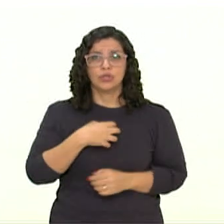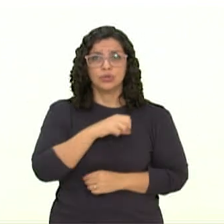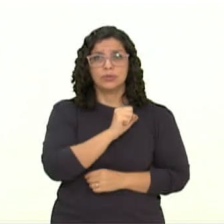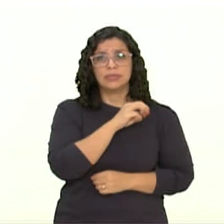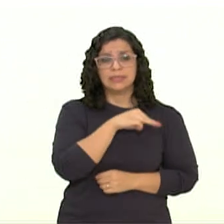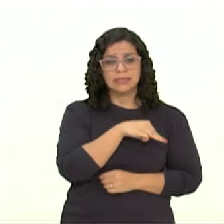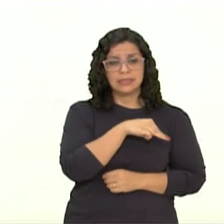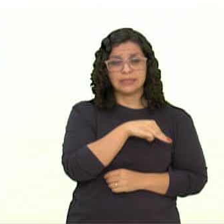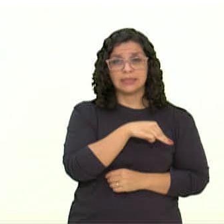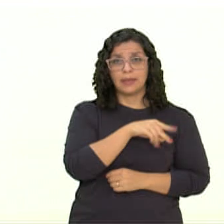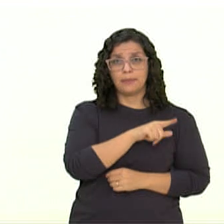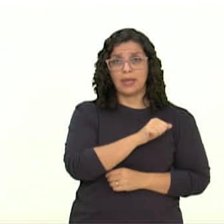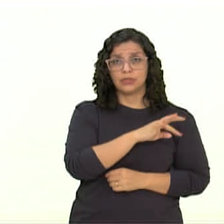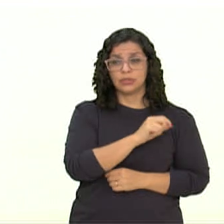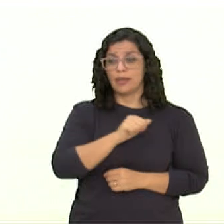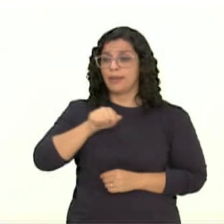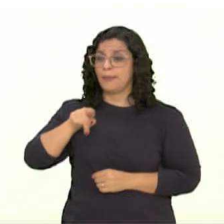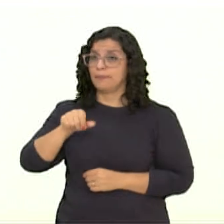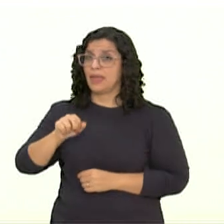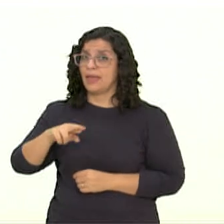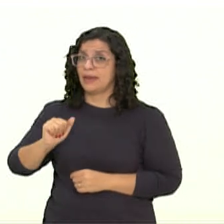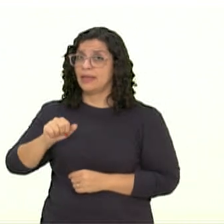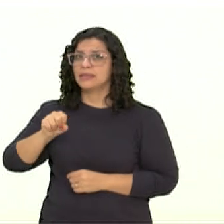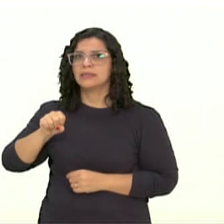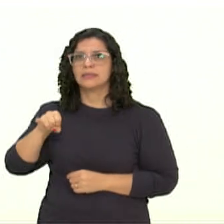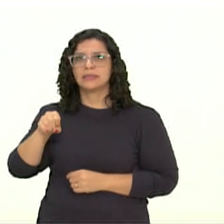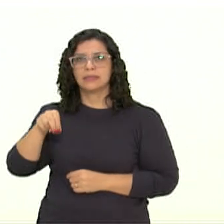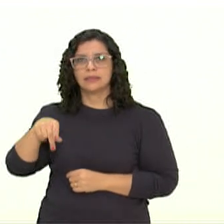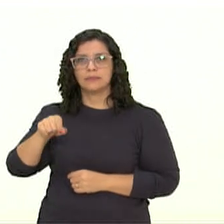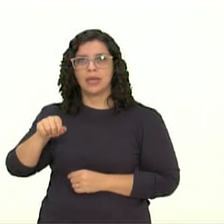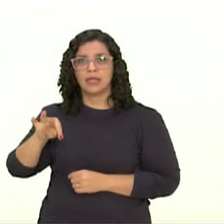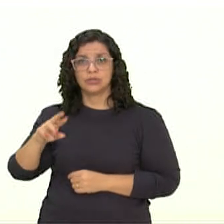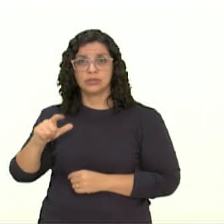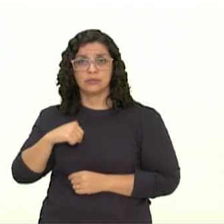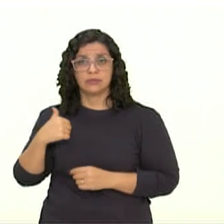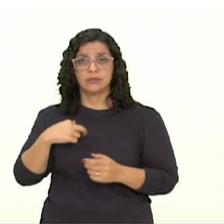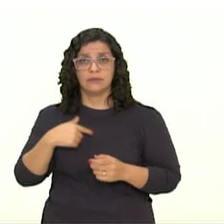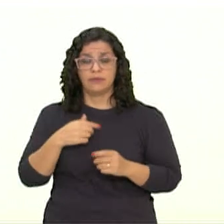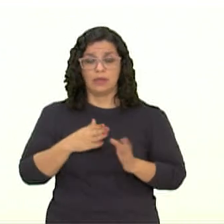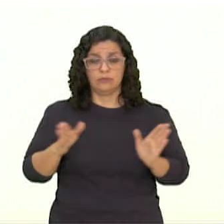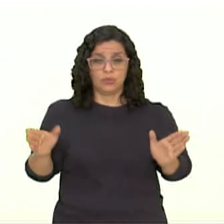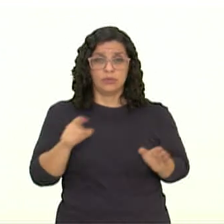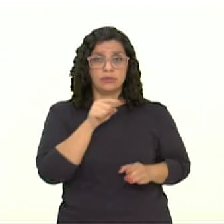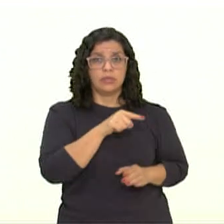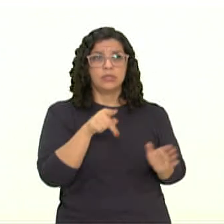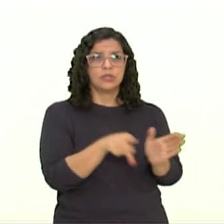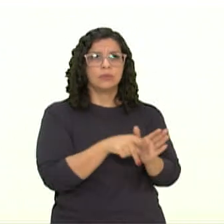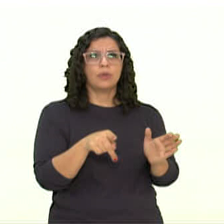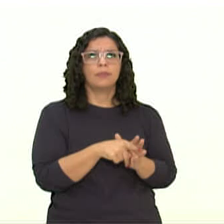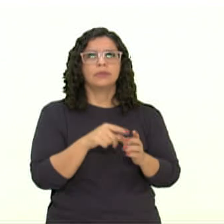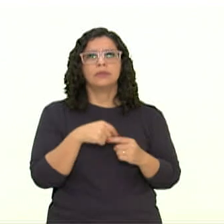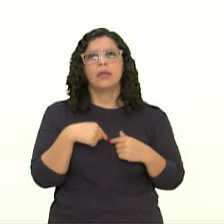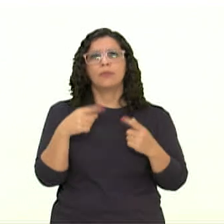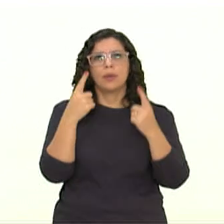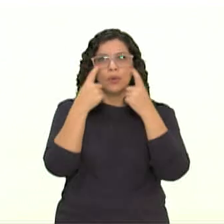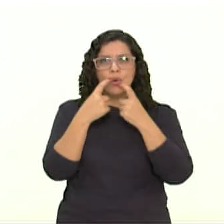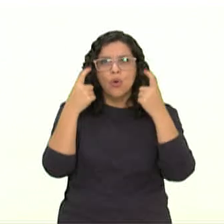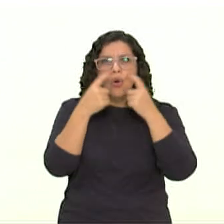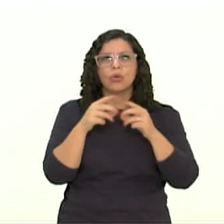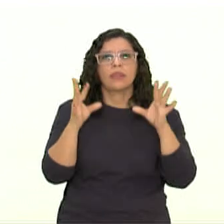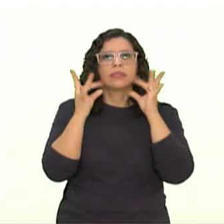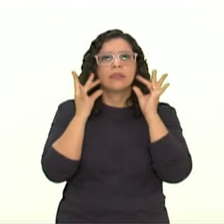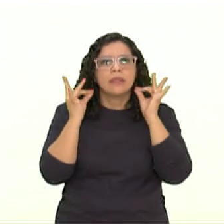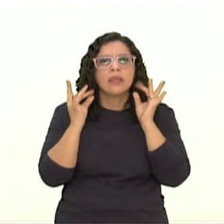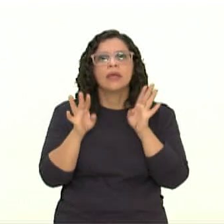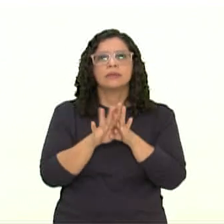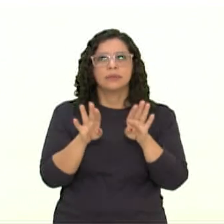uma divisão parasimpática. A divisão simpática é aquela que está ligada à contração das pupilas, estímulos da